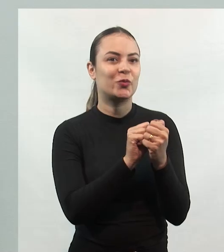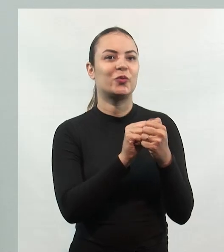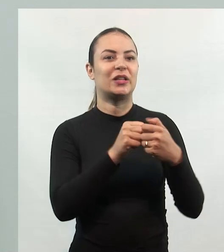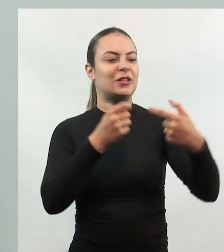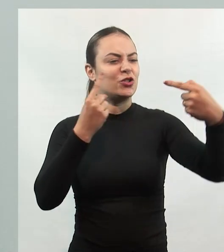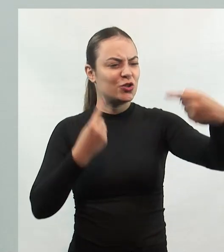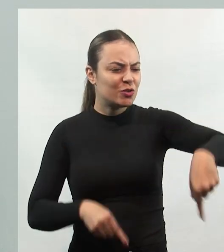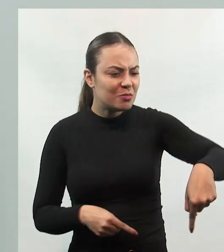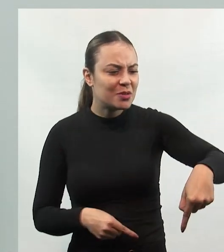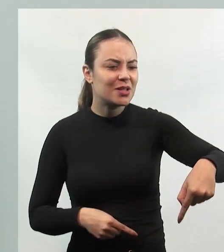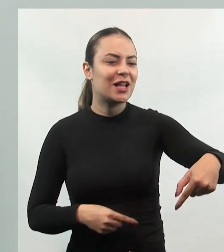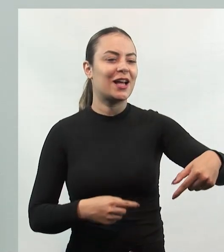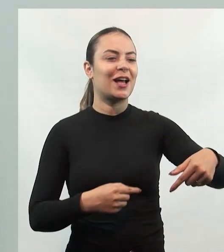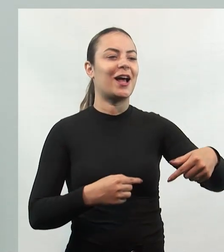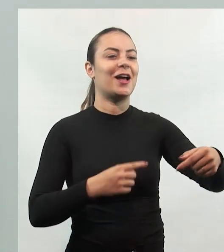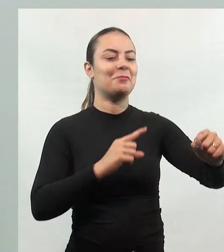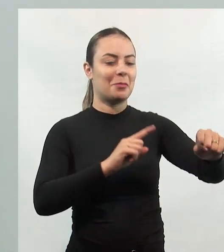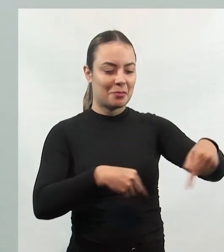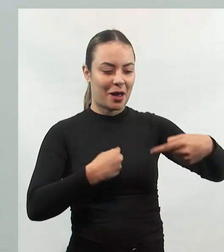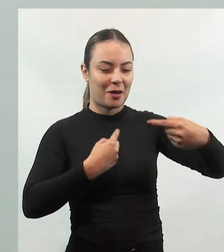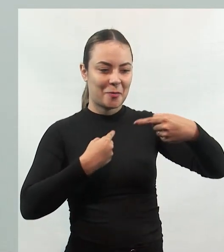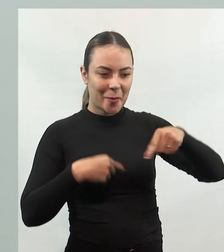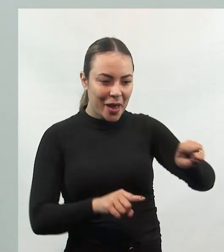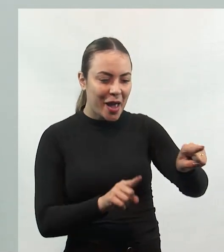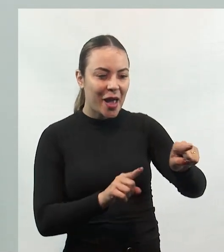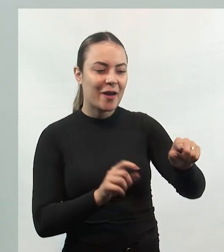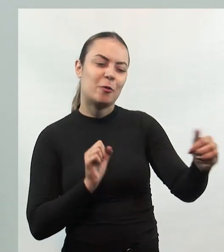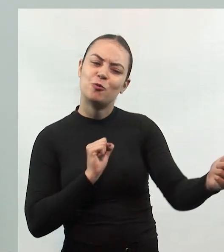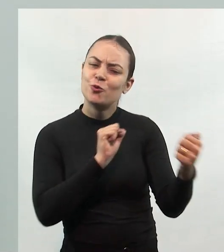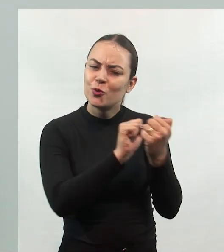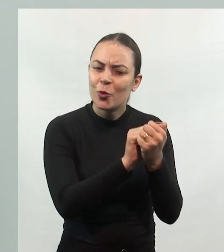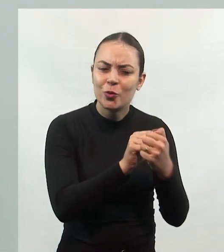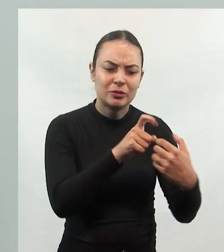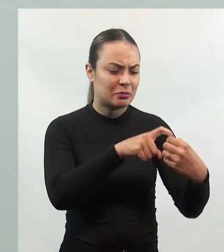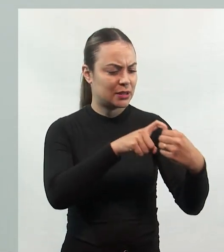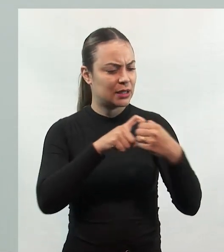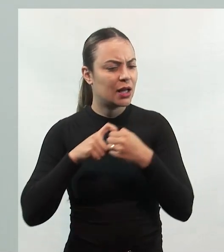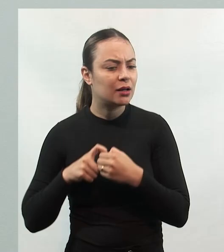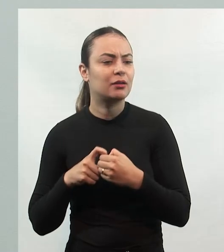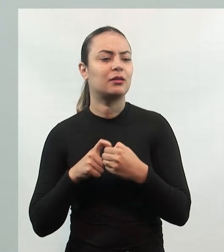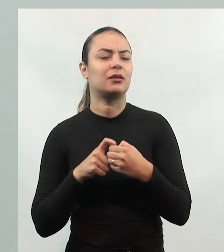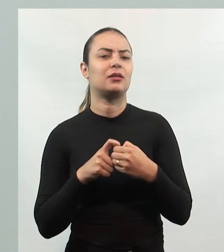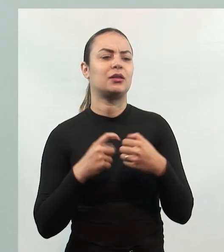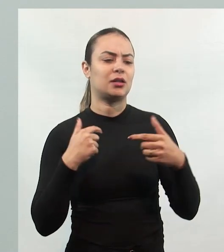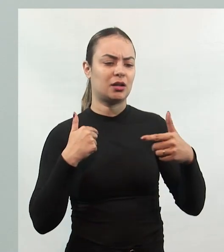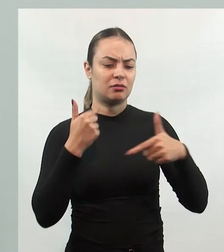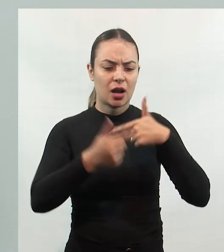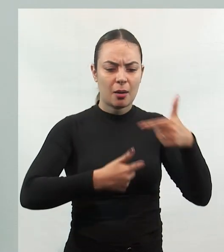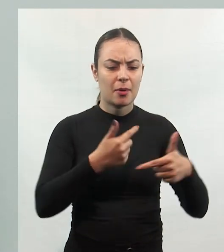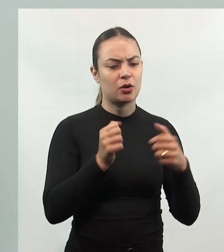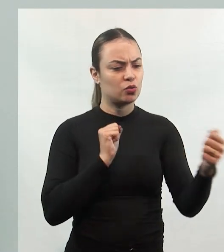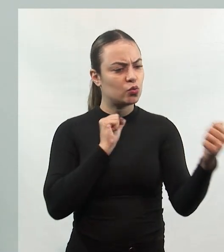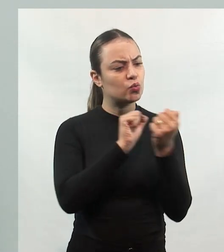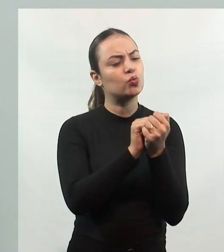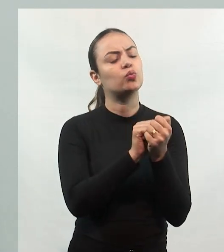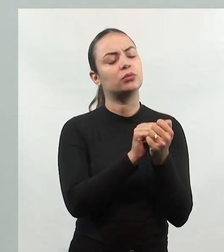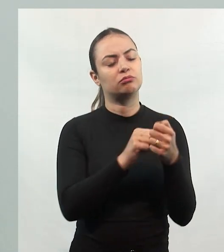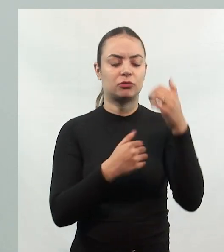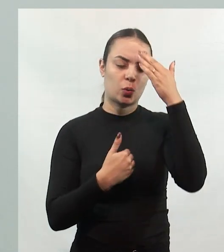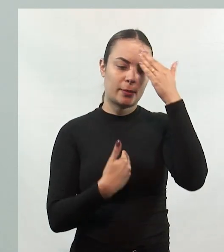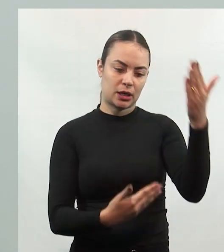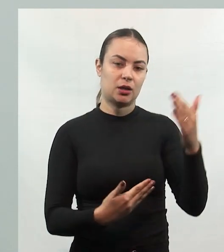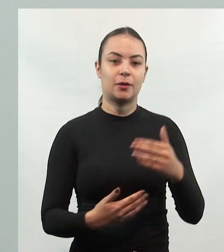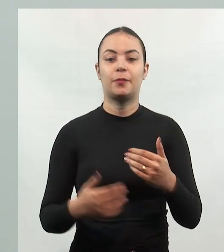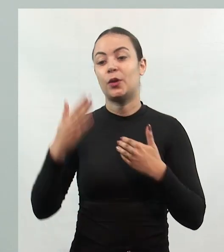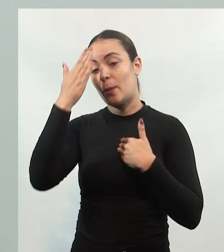ora eu justificando alguma coisa, né, Eline? Mas é para o bem comum, Isso. né? Então, agradecer a Sheila, a Elaine, né,